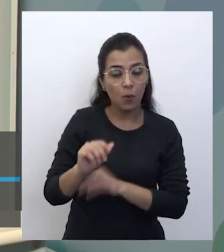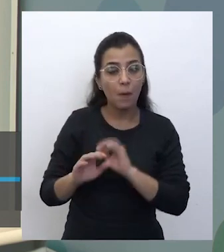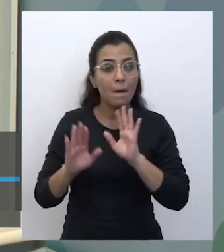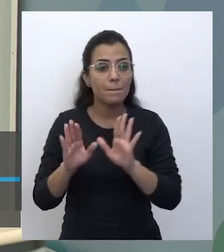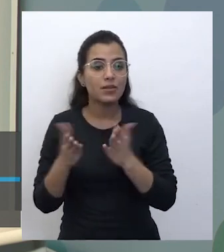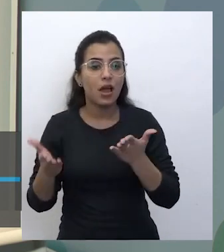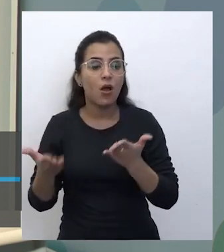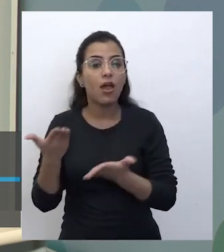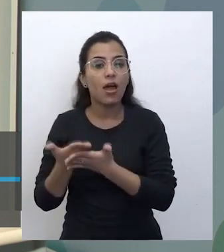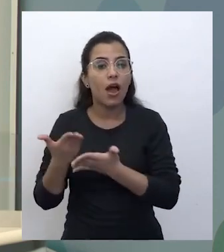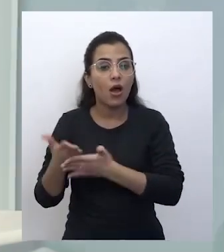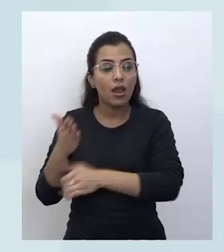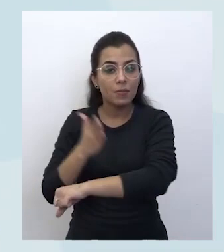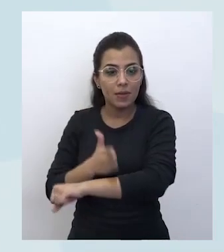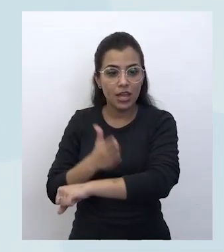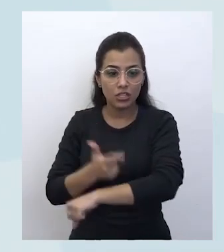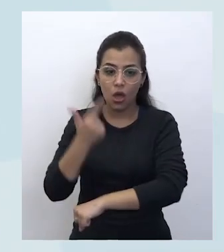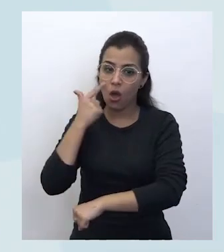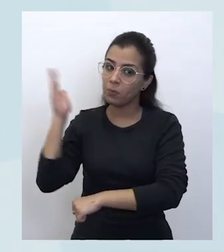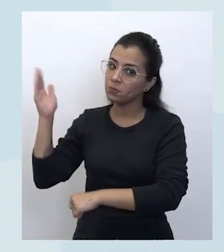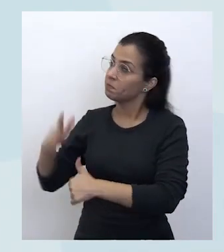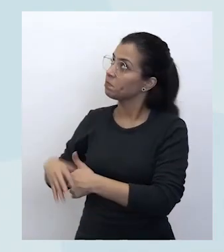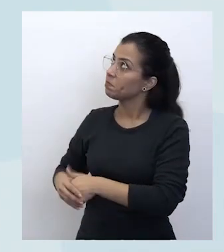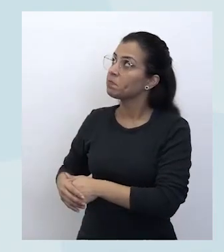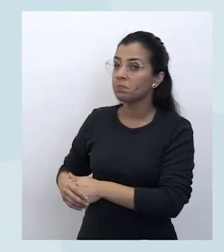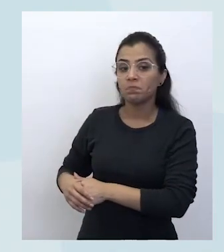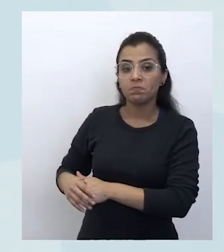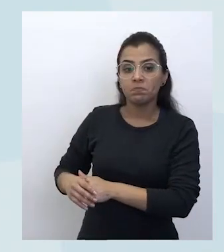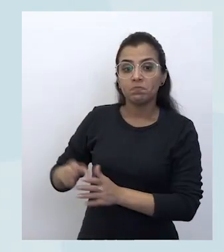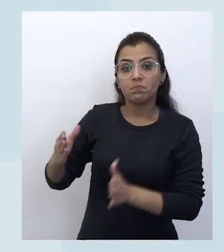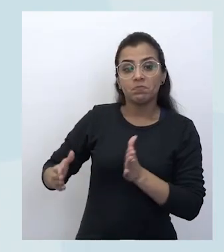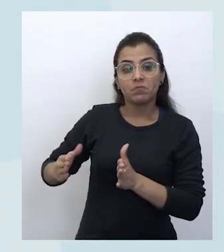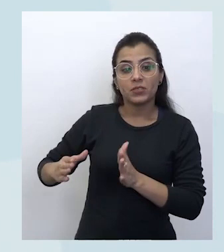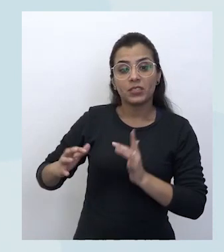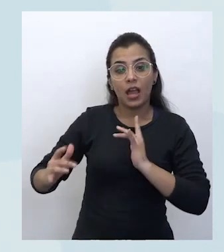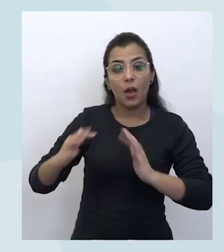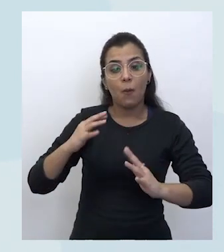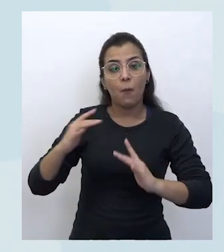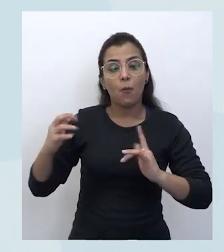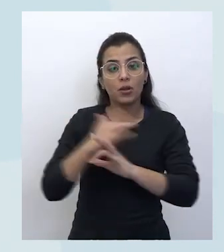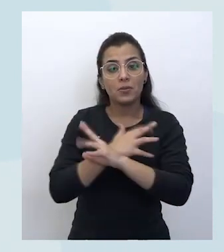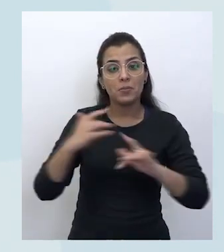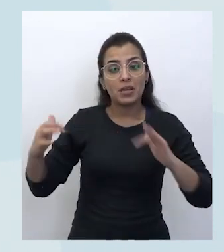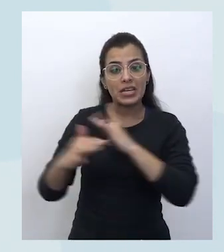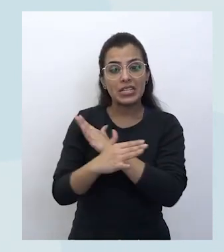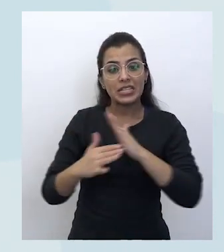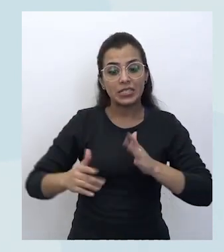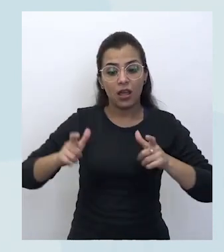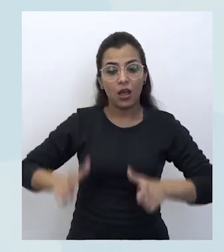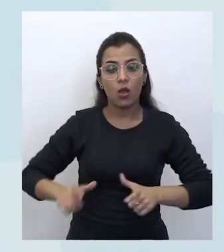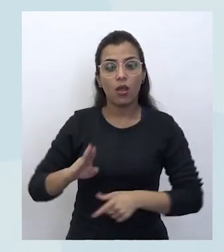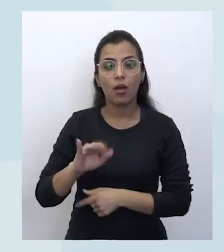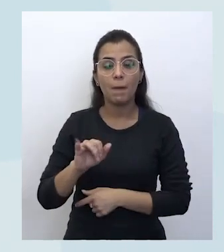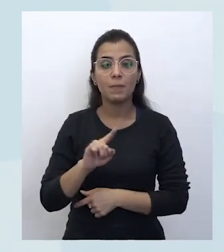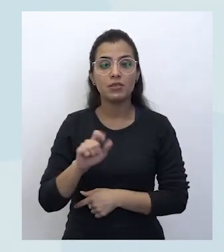trouxe aqui para vocês algumas imagens na tela, por favor. Cenas da vida urbana em Bizâncio. À esquerda, uma cena